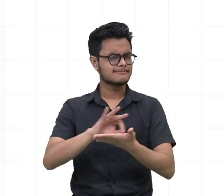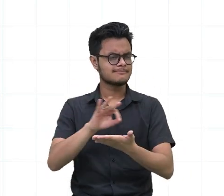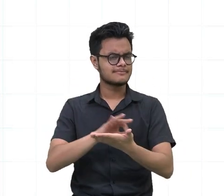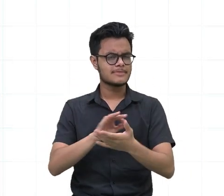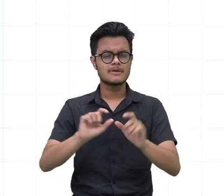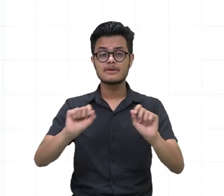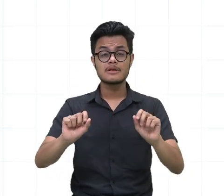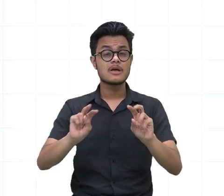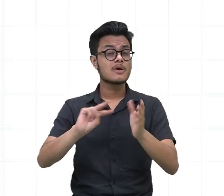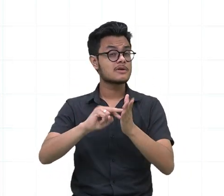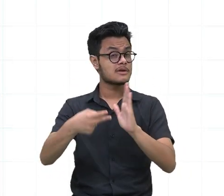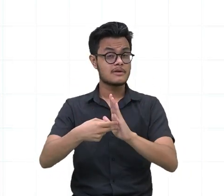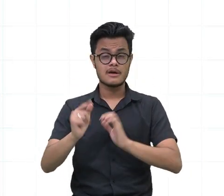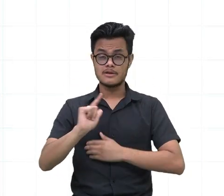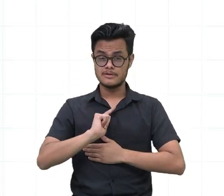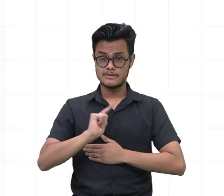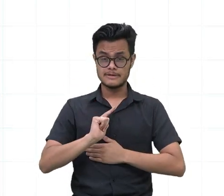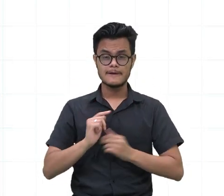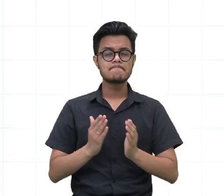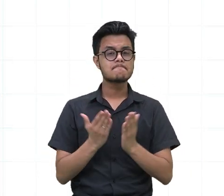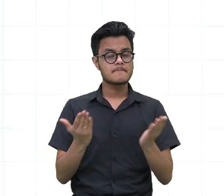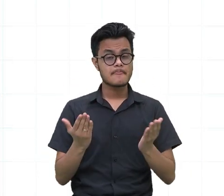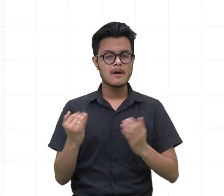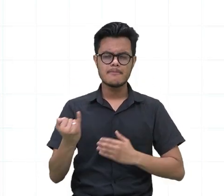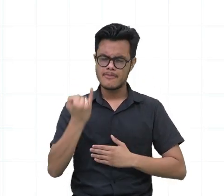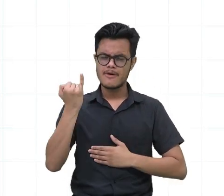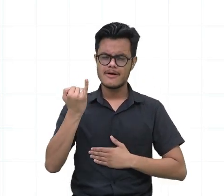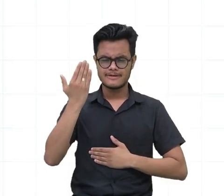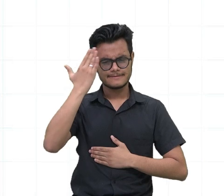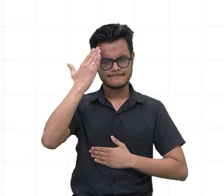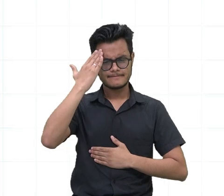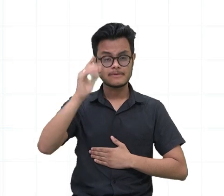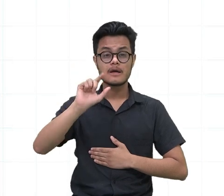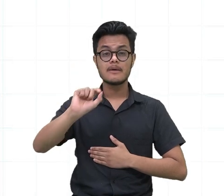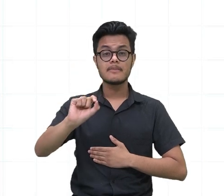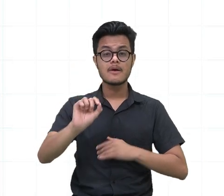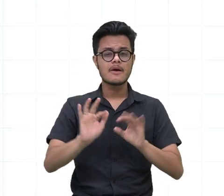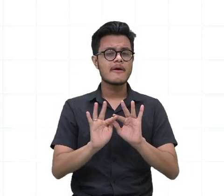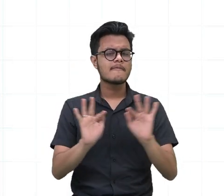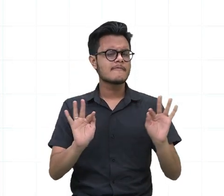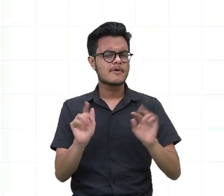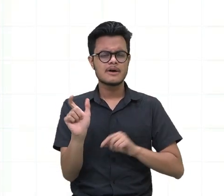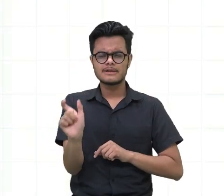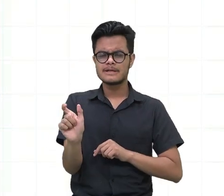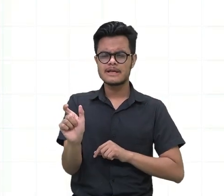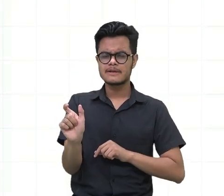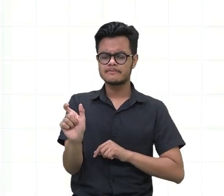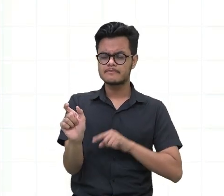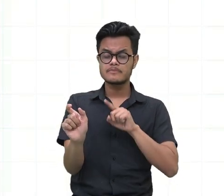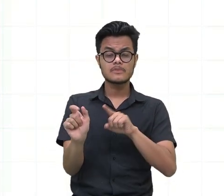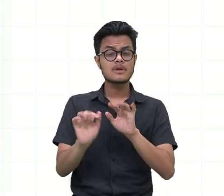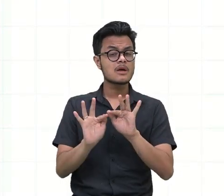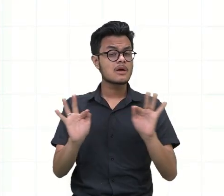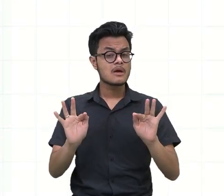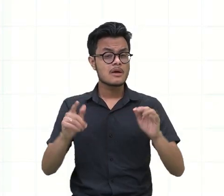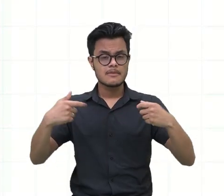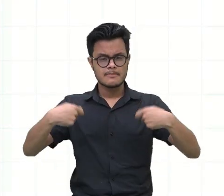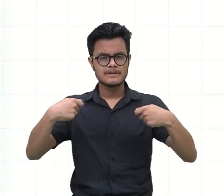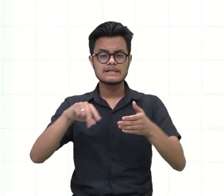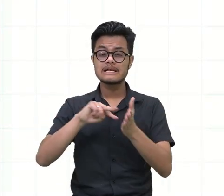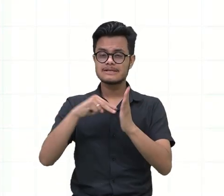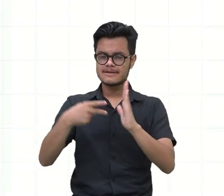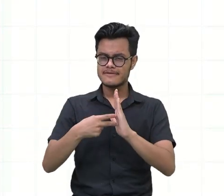tenha sentido, né? É muito importante a gente perceber que uma frase ela precisa ter